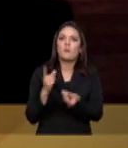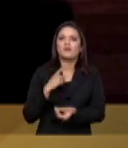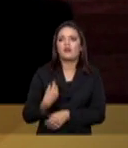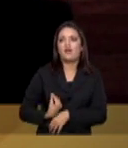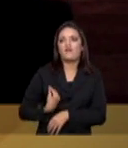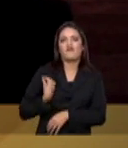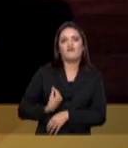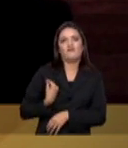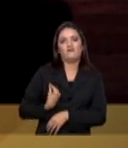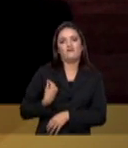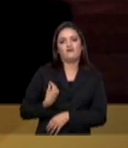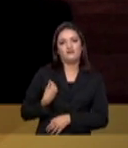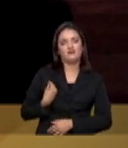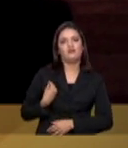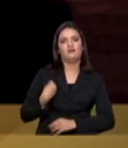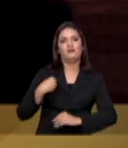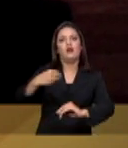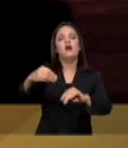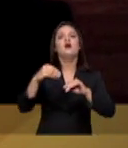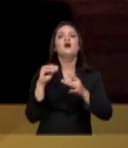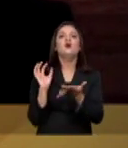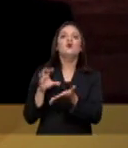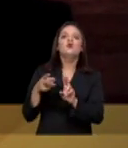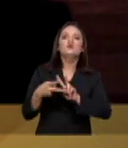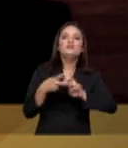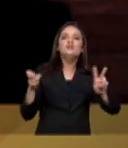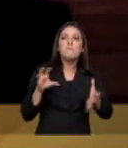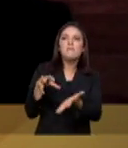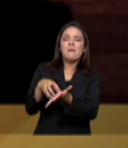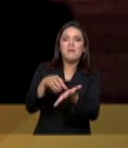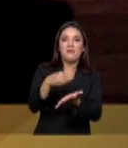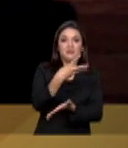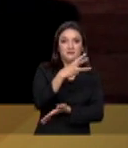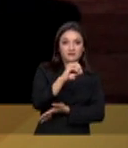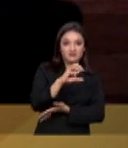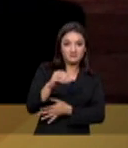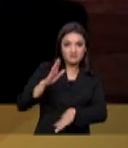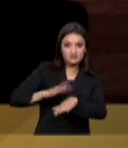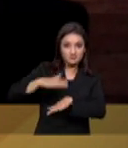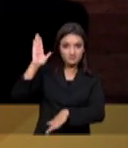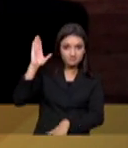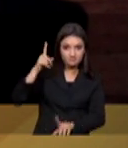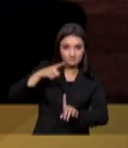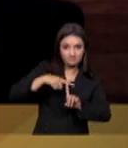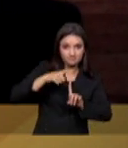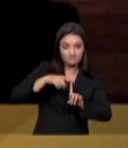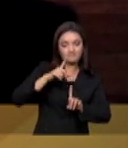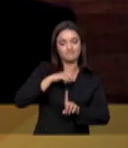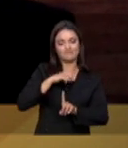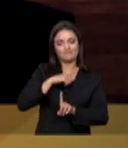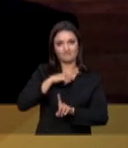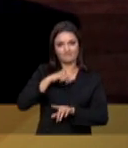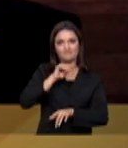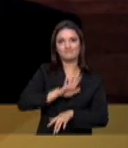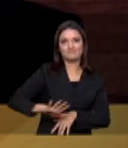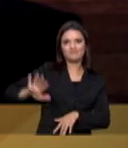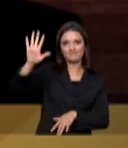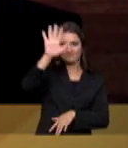sobrevivência das mais de 300 etnias indígenas no nosso país